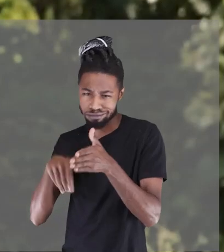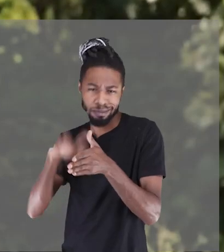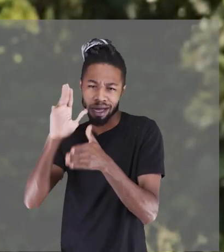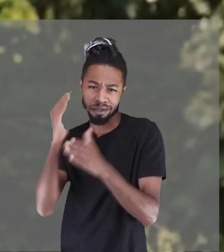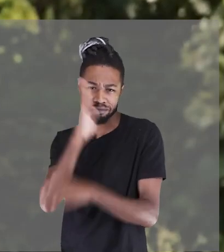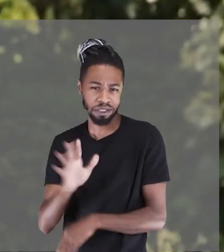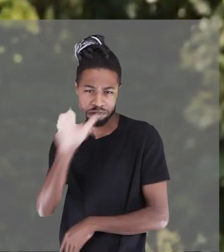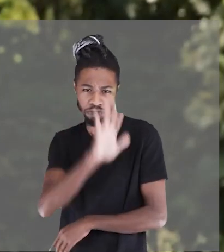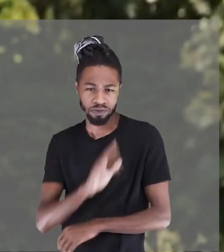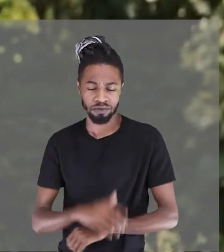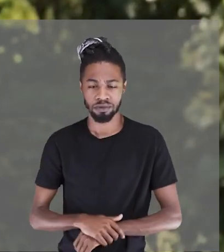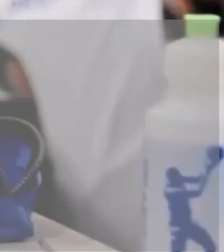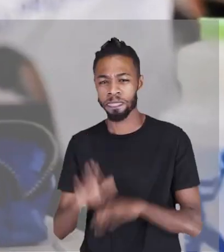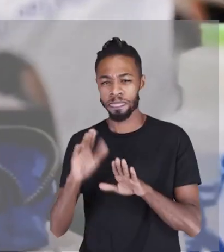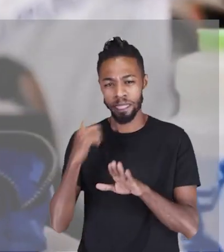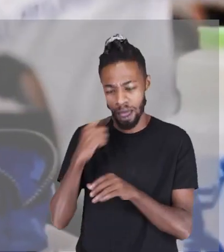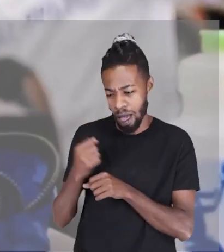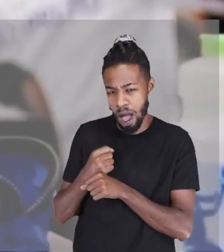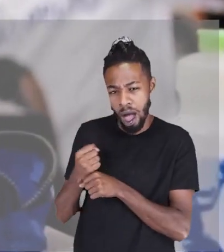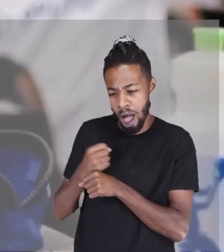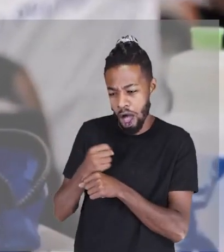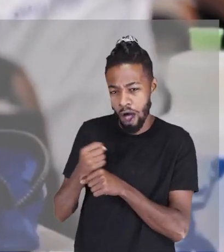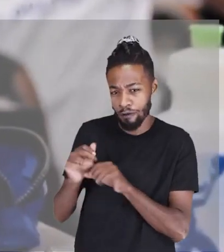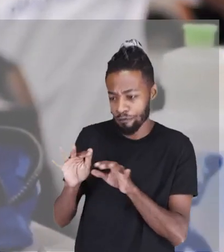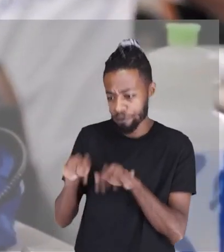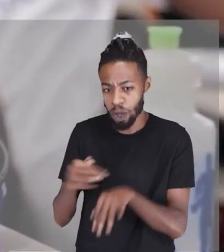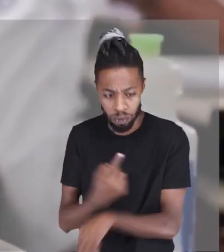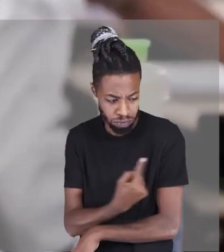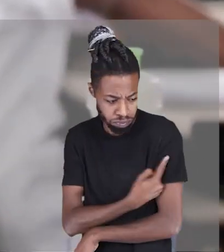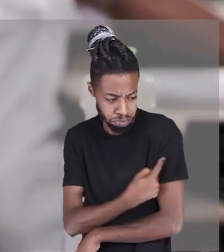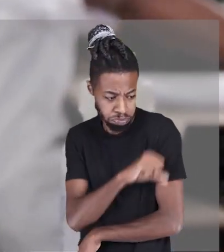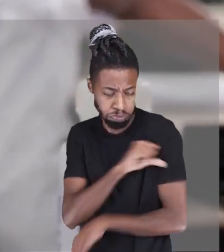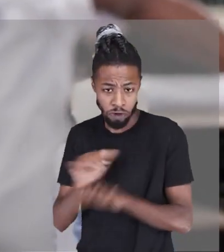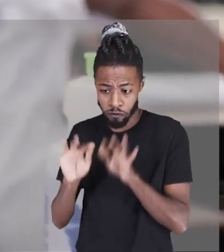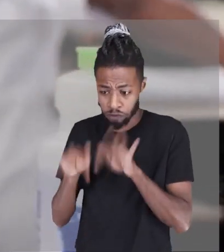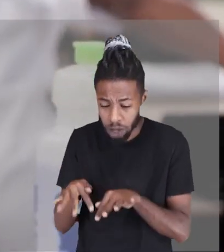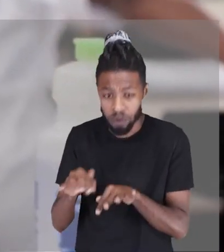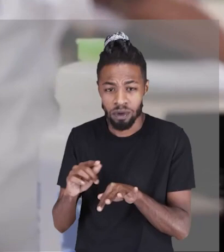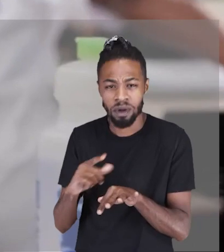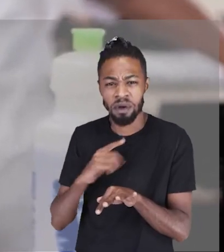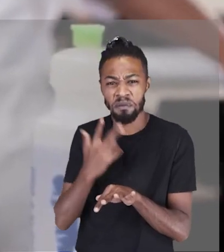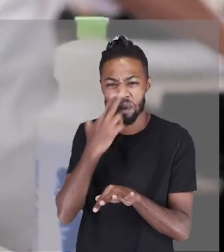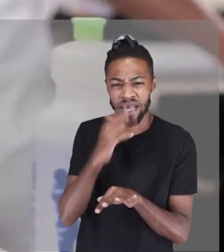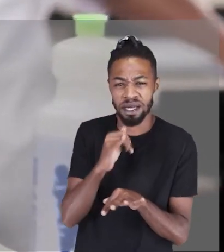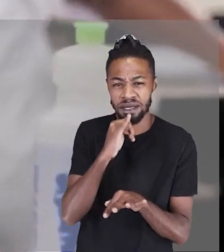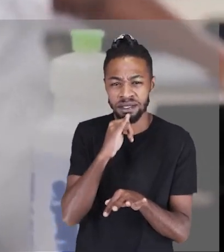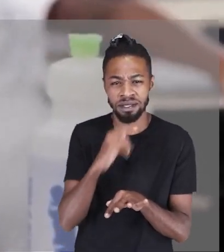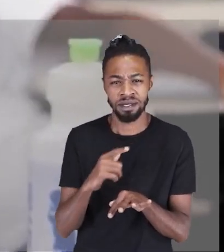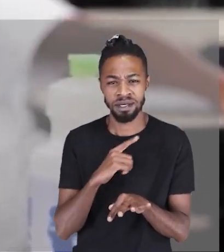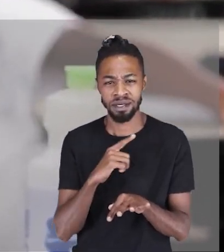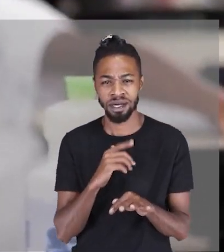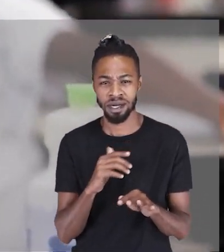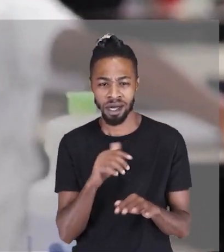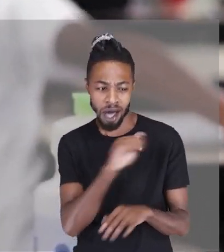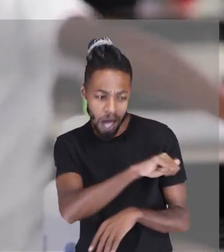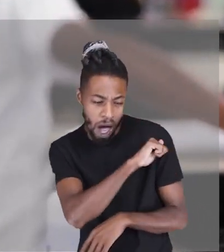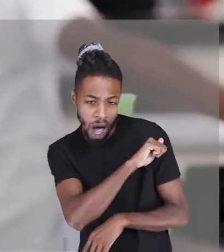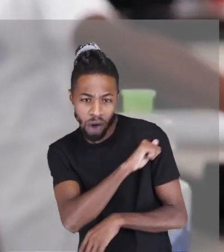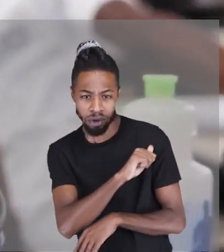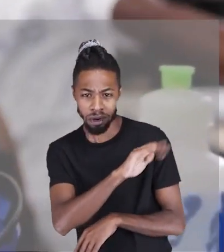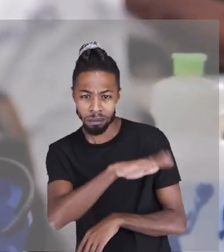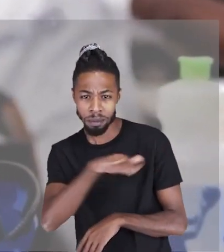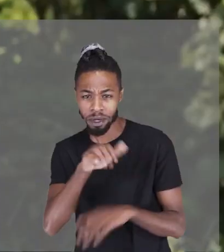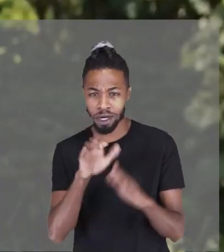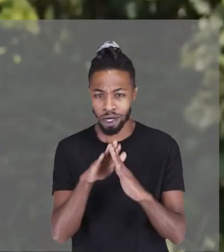que é a evidência que a gente tem? É que são nos anos finais do ensino fundamental que a gente deixa de ter um